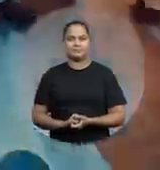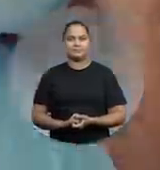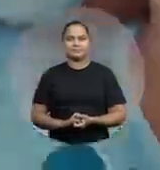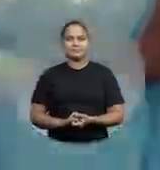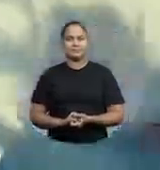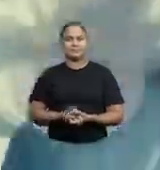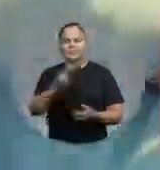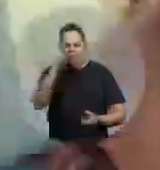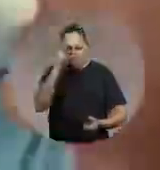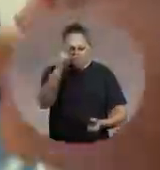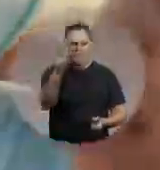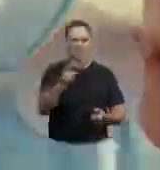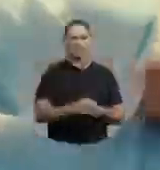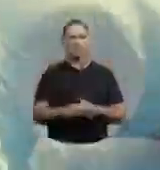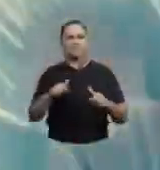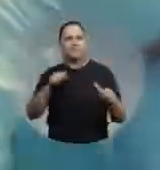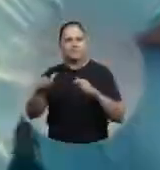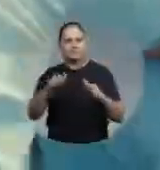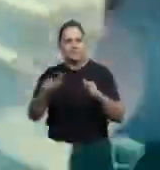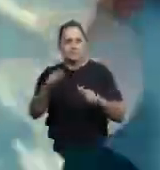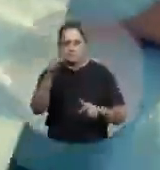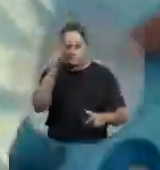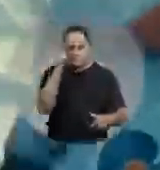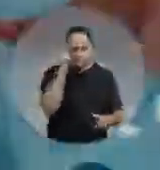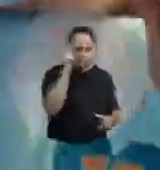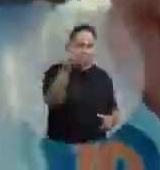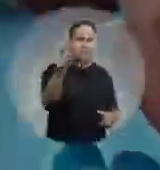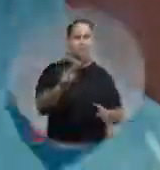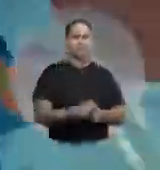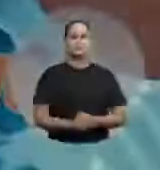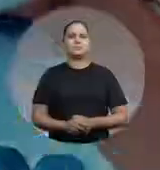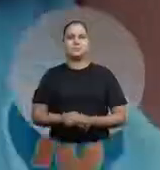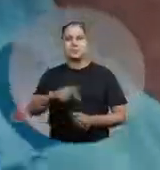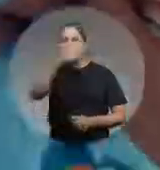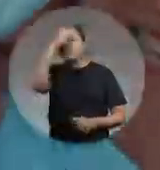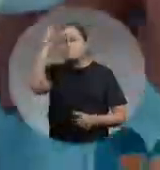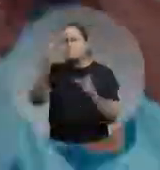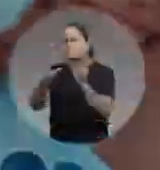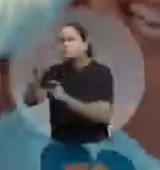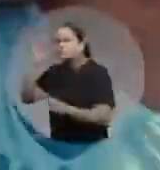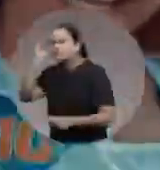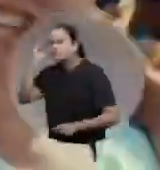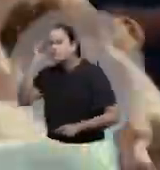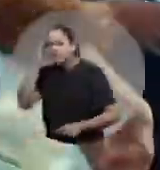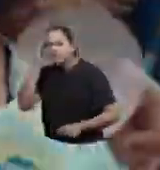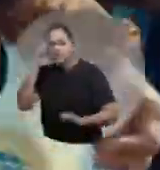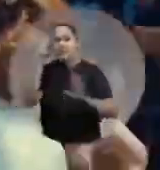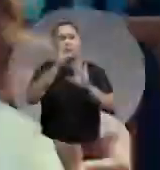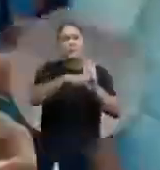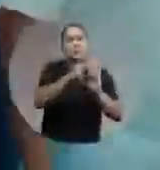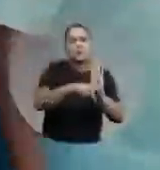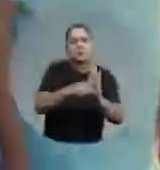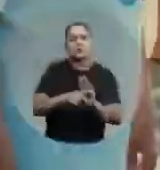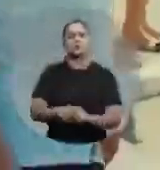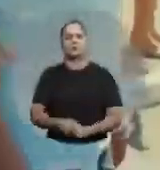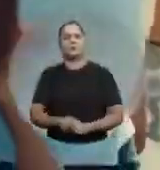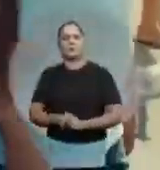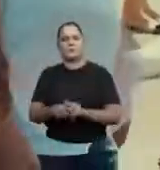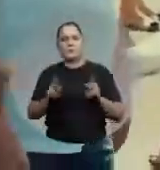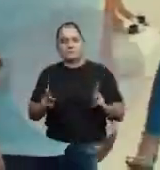Estamos firmes, trabalhando dia a dia, duramente, com o povo entendendo o nosso projeto. Mas nós vamos firme, vamos para a vitória, se Deus